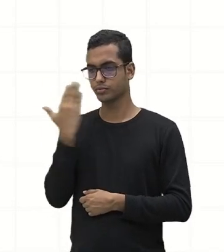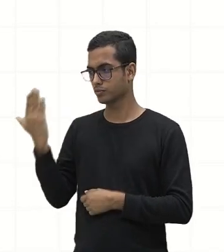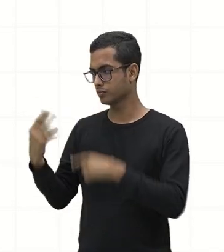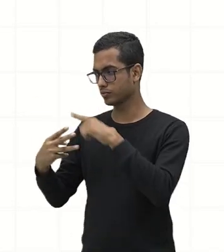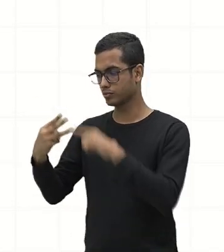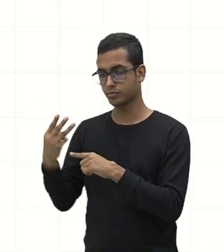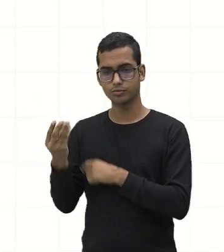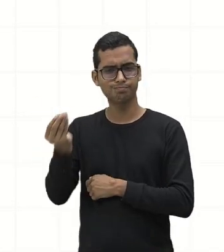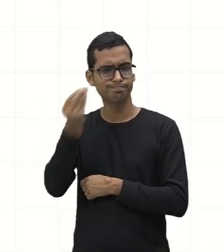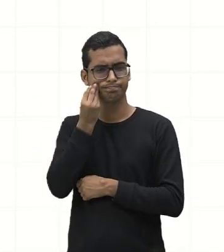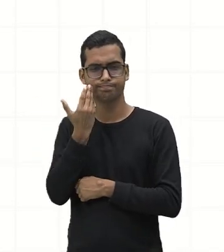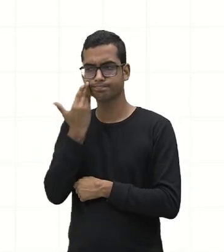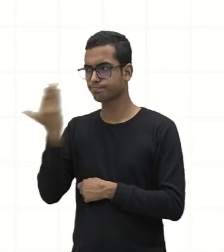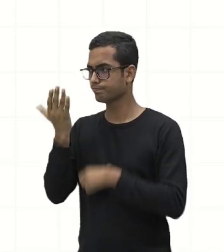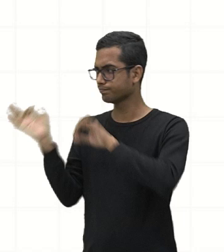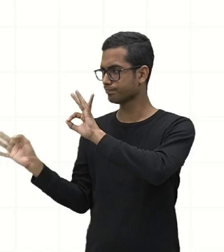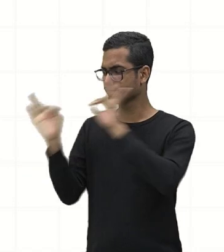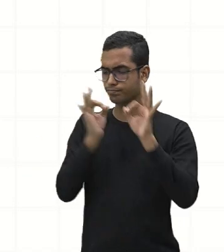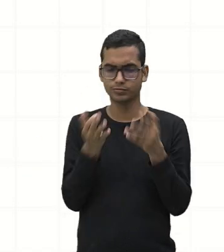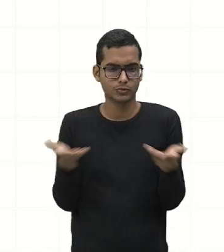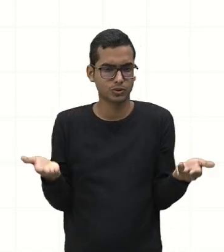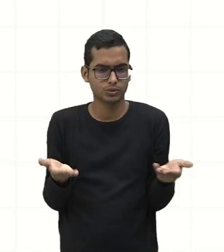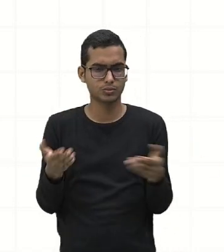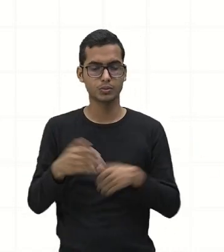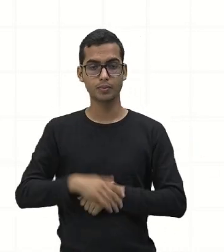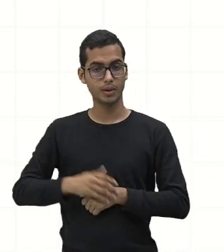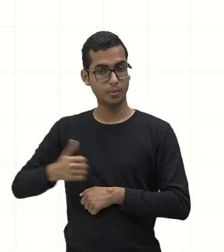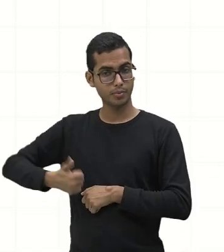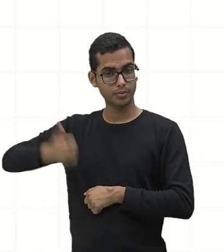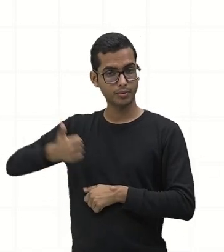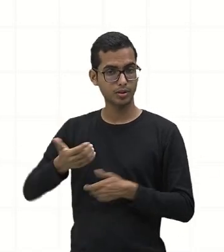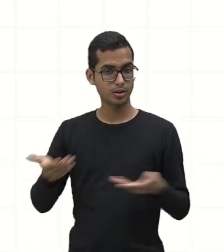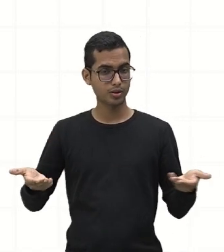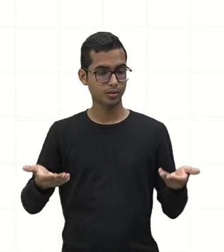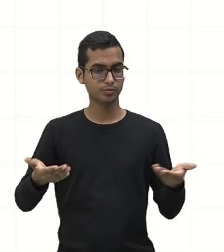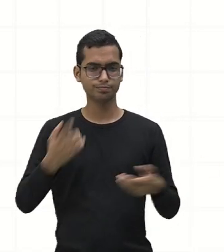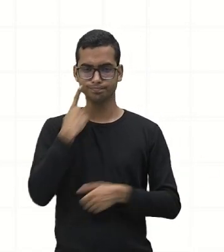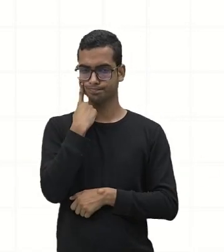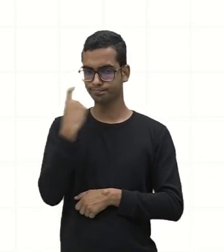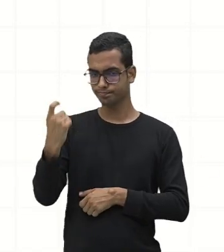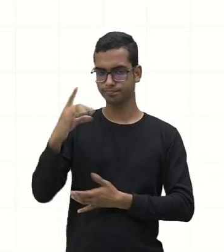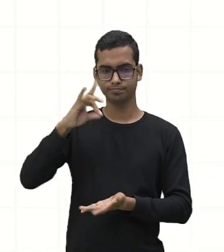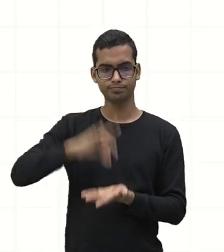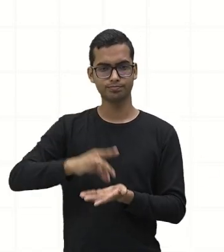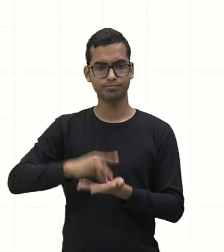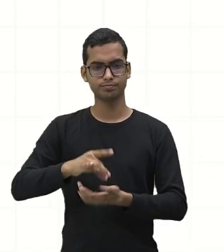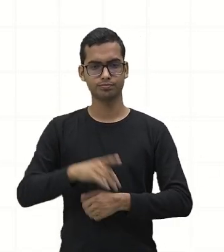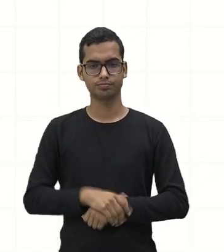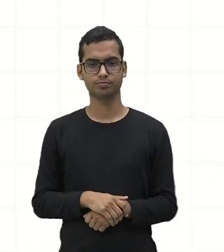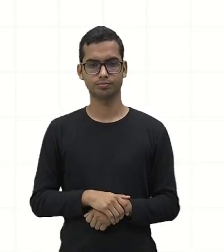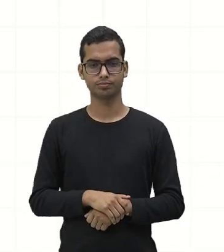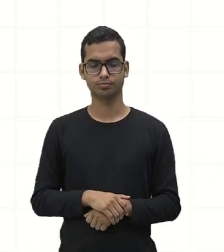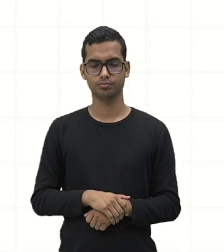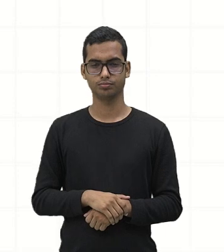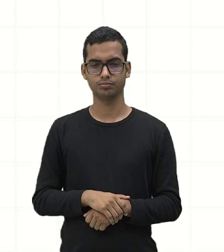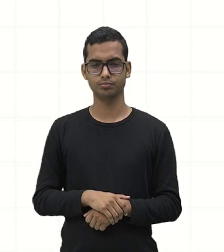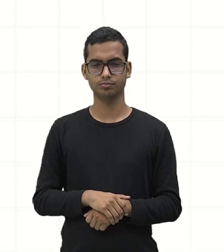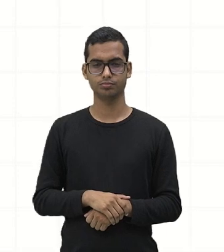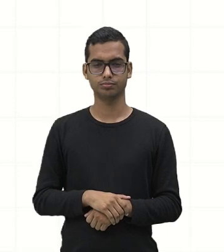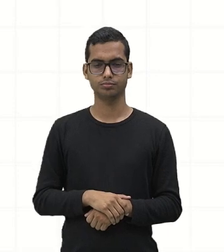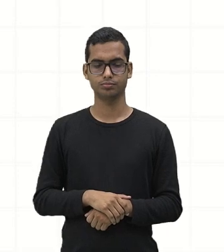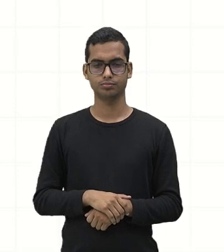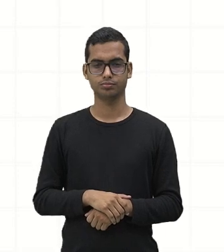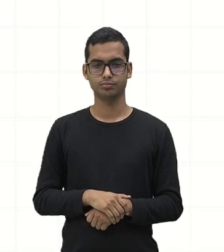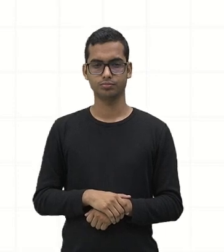se eu observar, a primeira aqui é muito mais interessante, ó. A está para BC, a